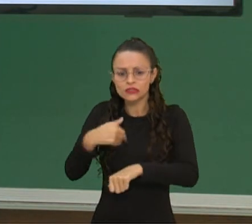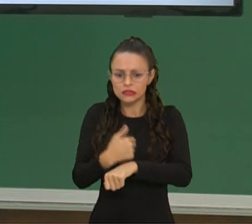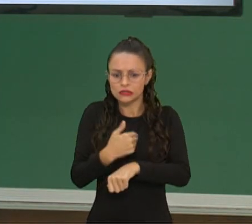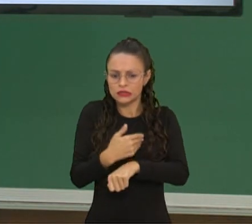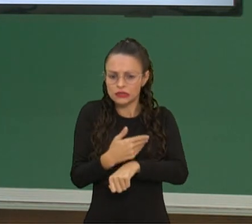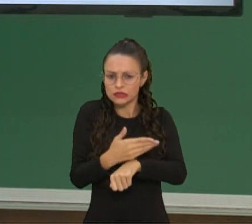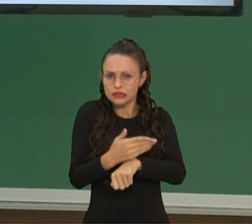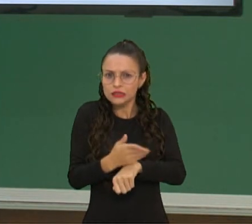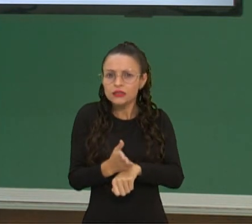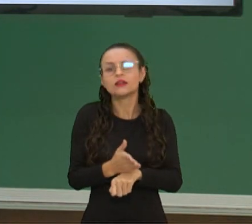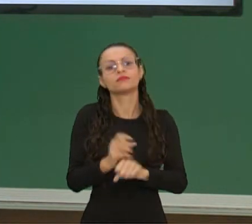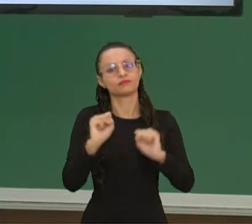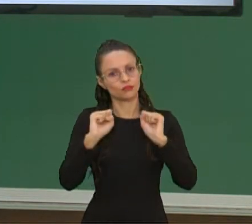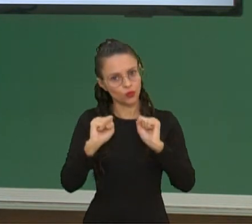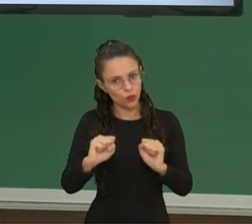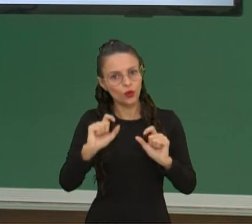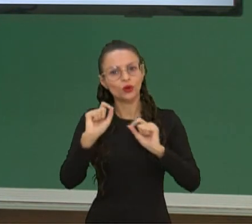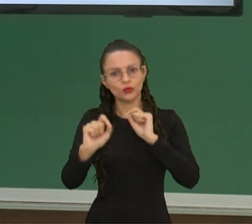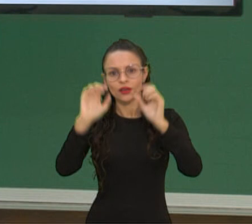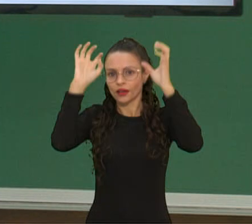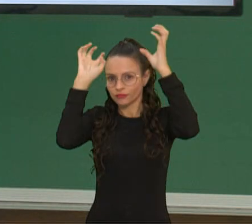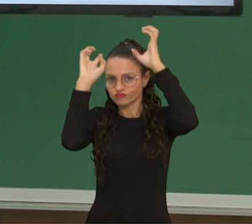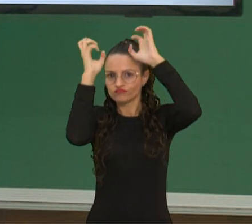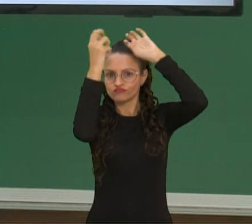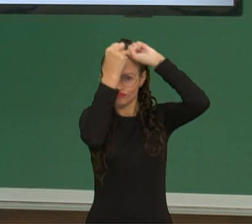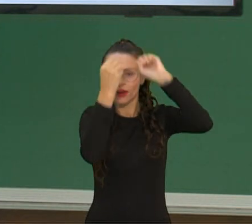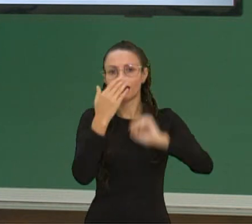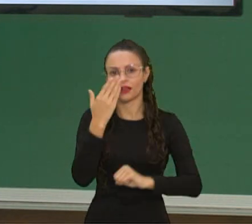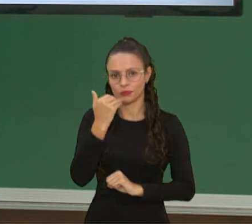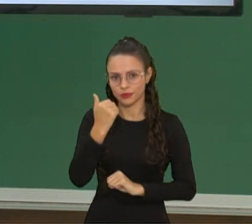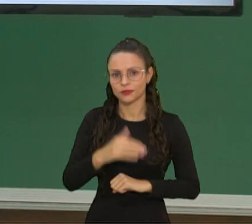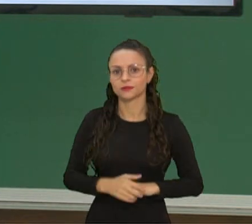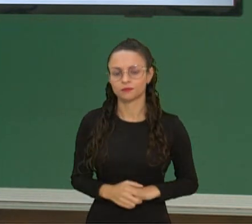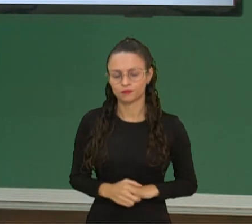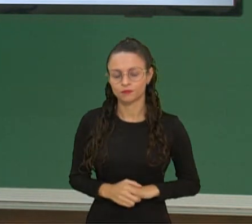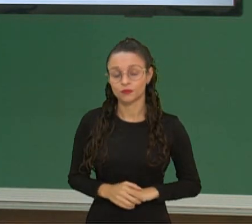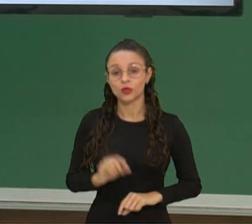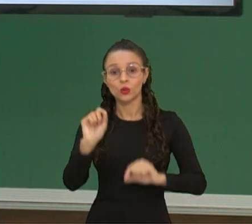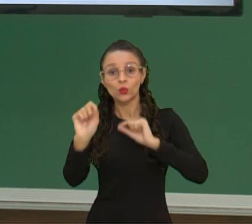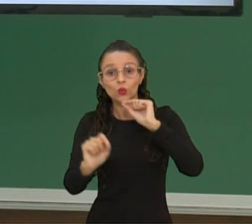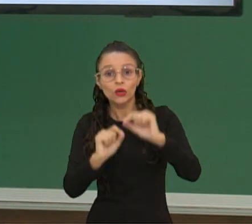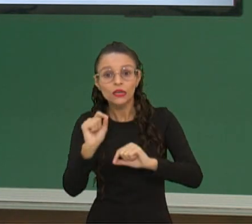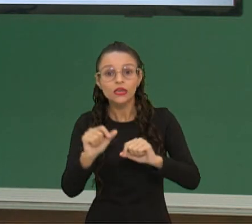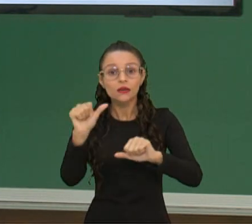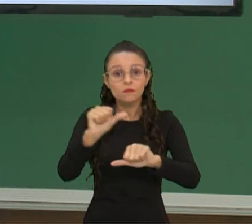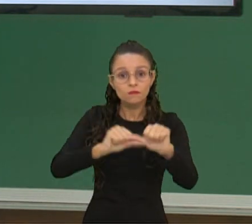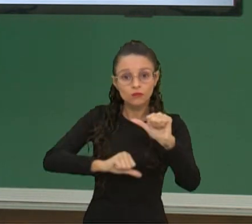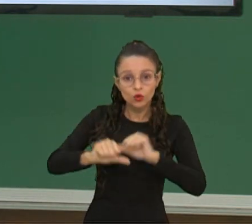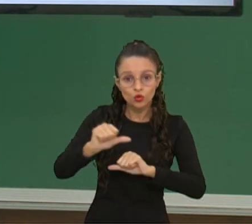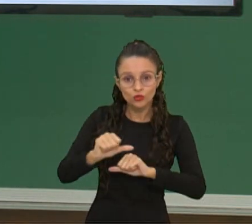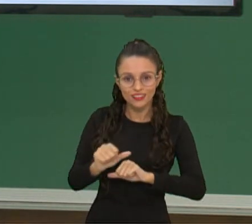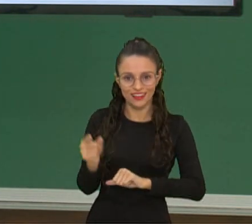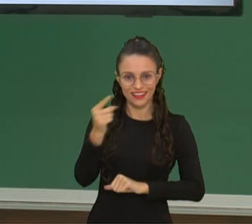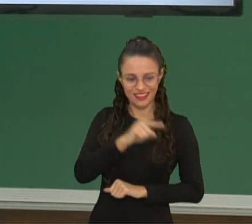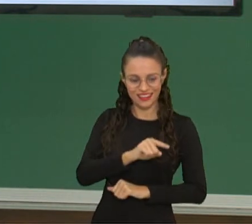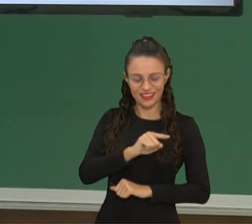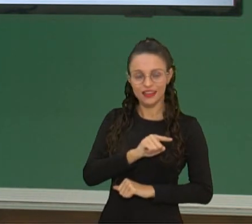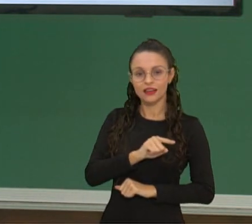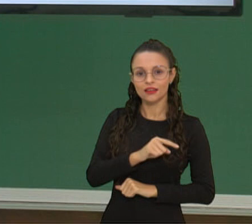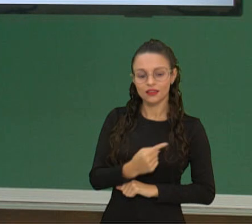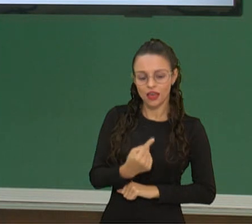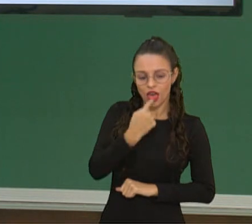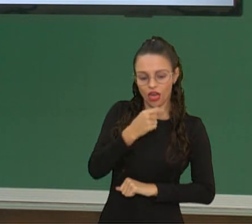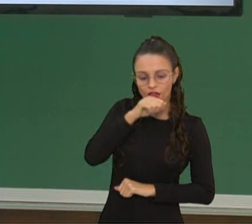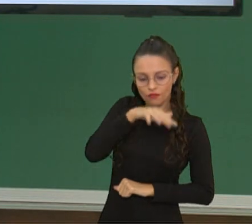frequência pode ser sim um transtorno alimentar e aí o que muda dessa para a bulimia é que nesse